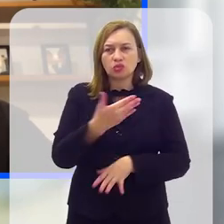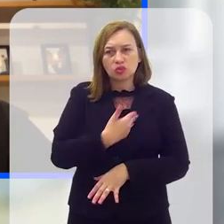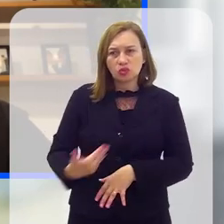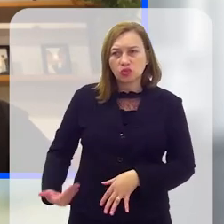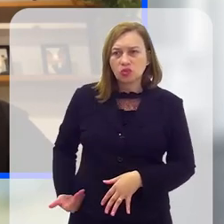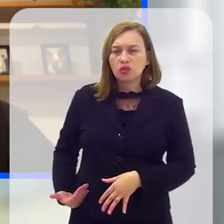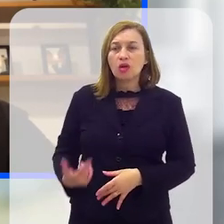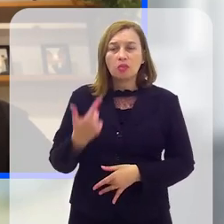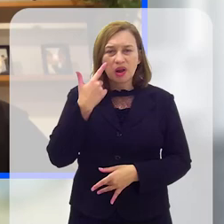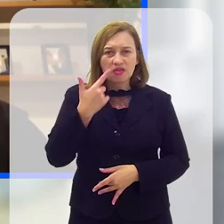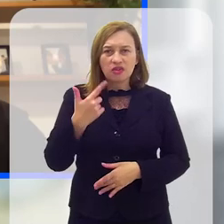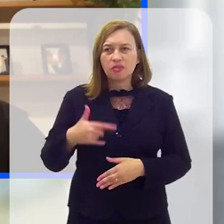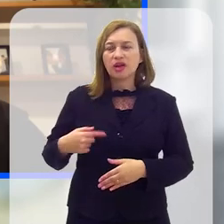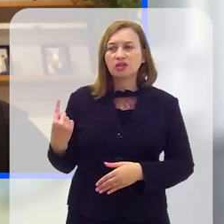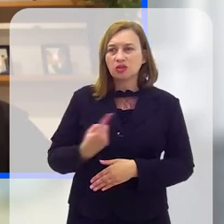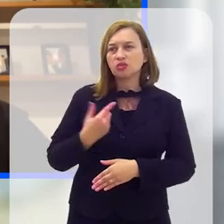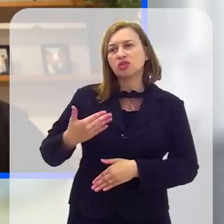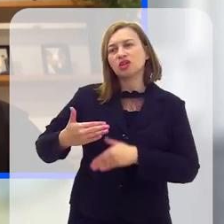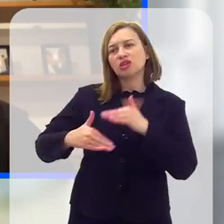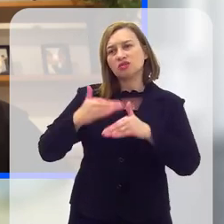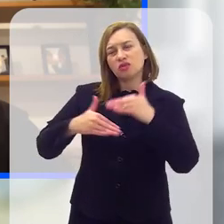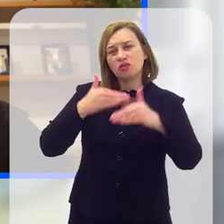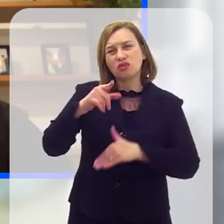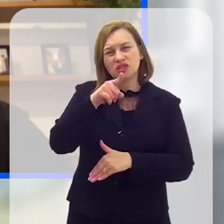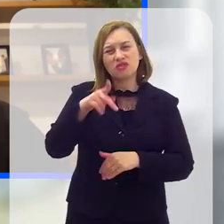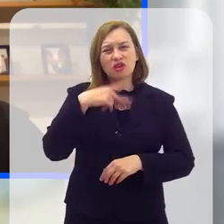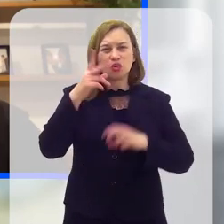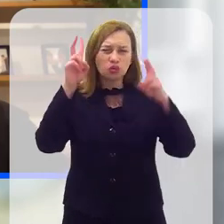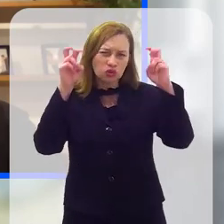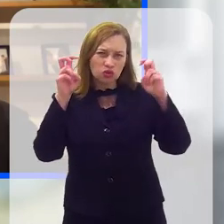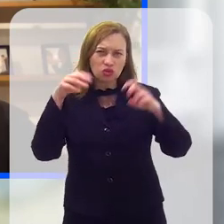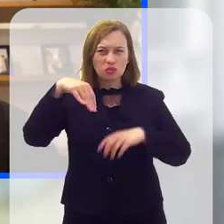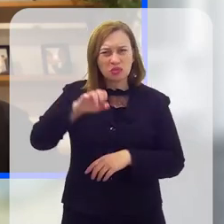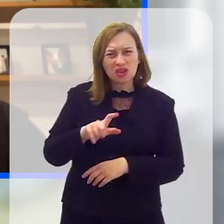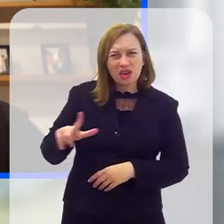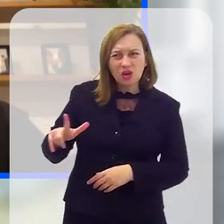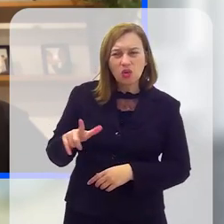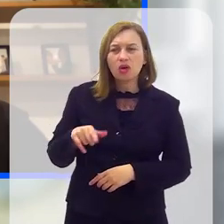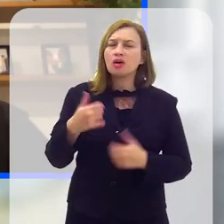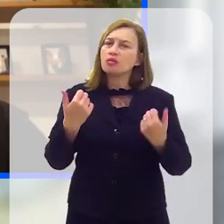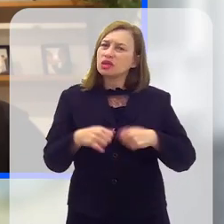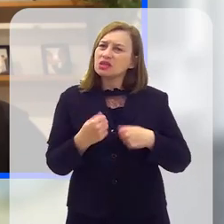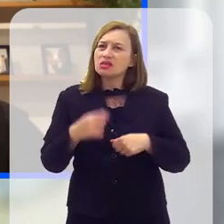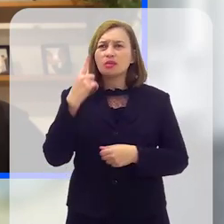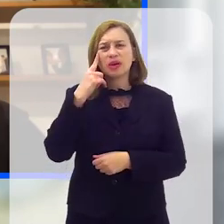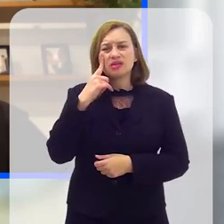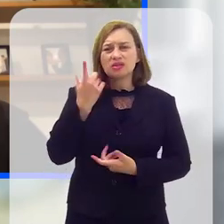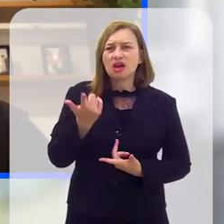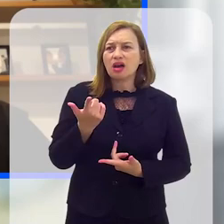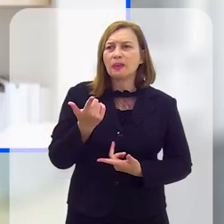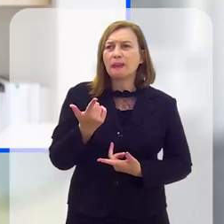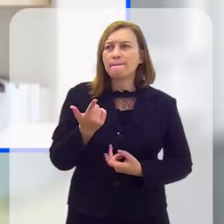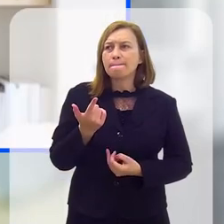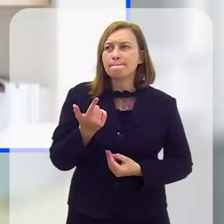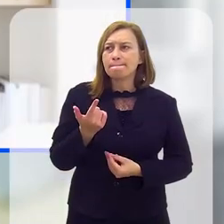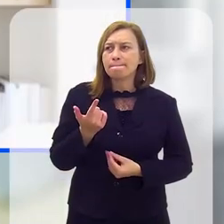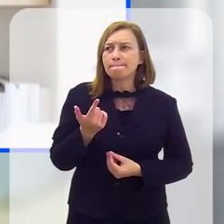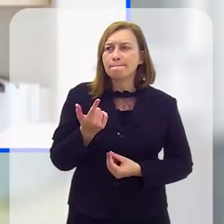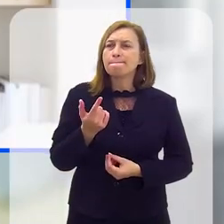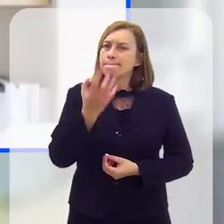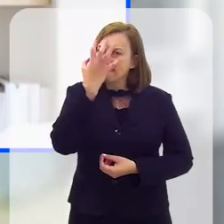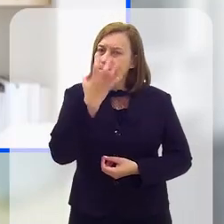forma ampla para que a gente possa avançar. Você tocou num assunto, Miguel, de que a gente precisa pensar